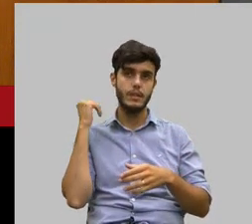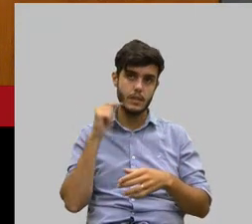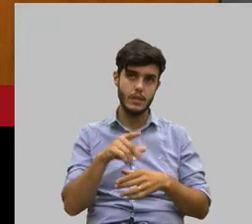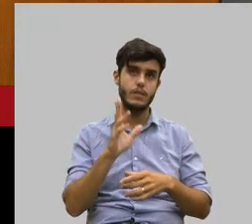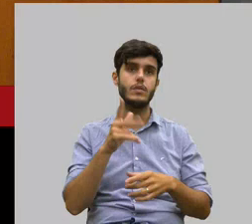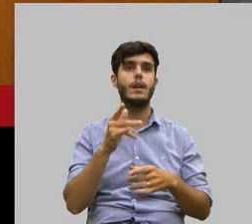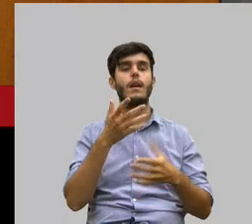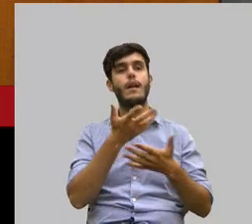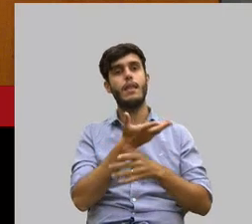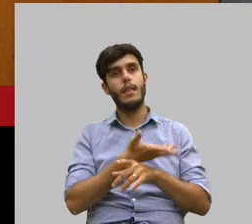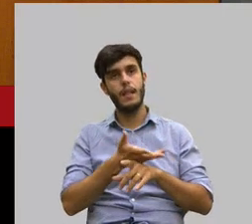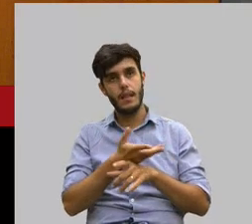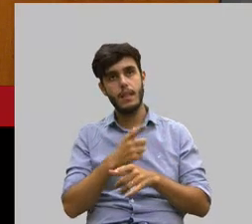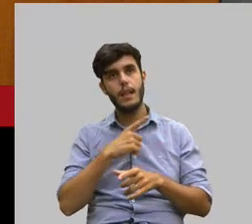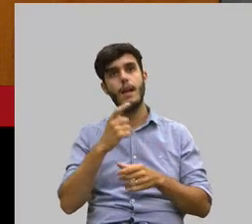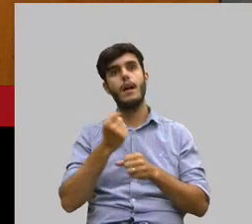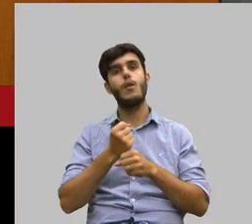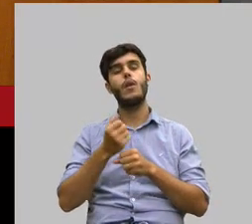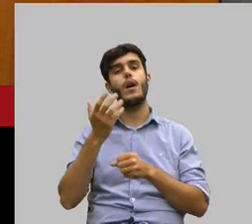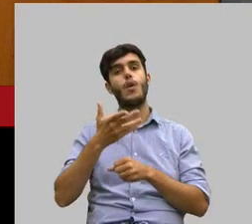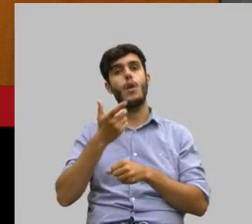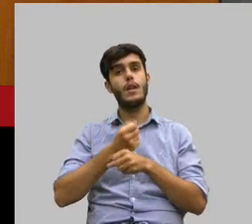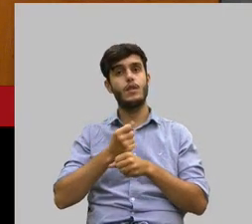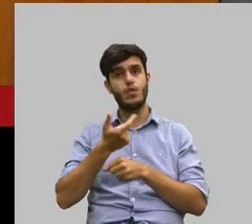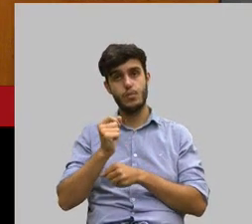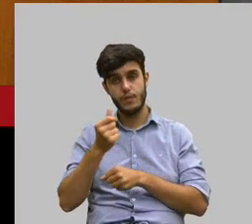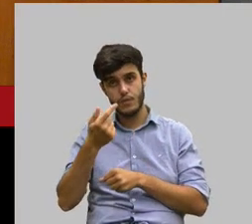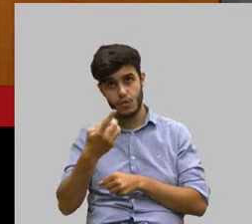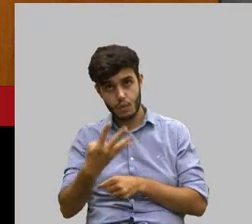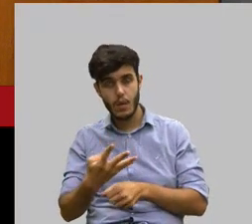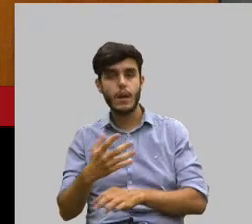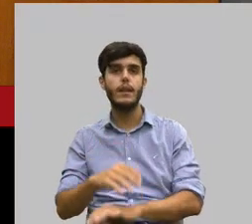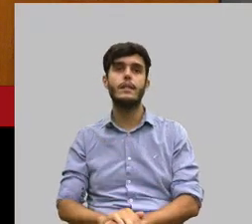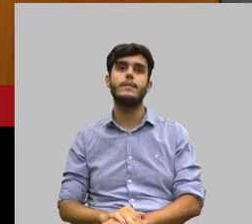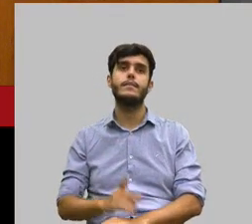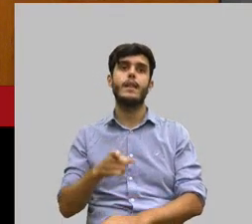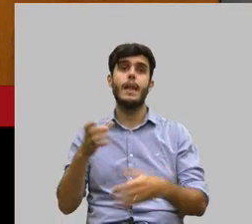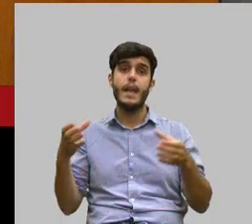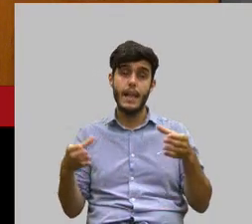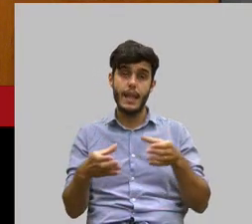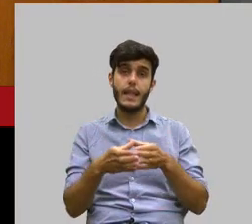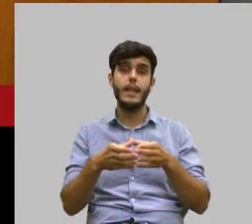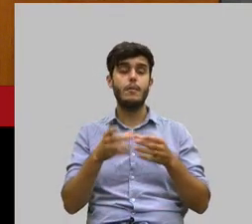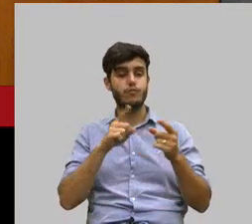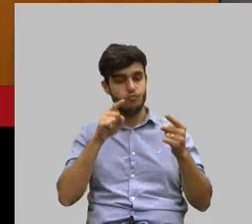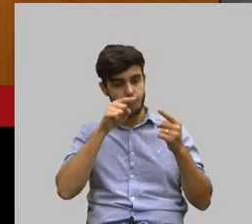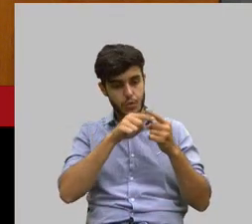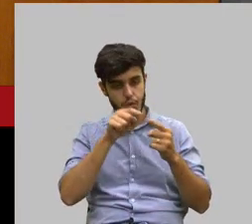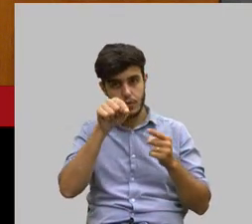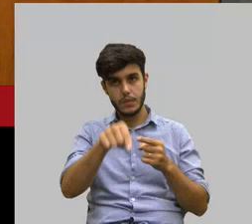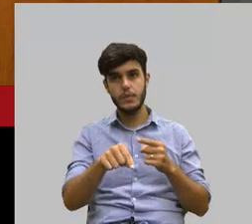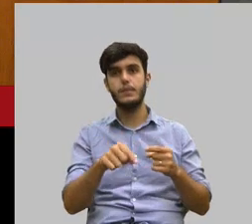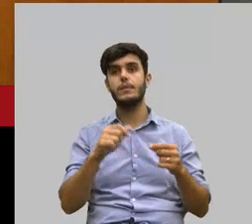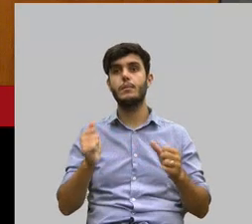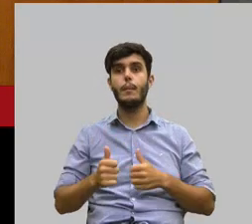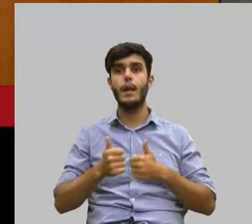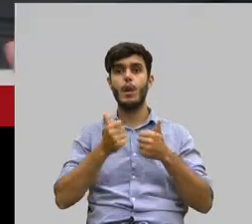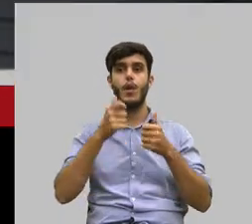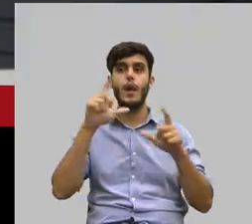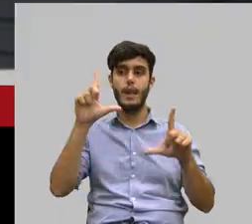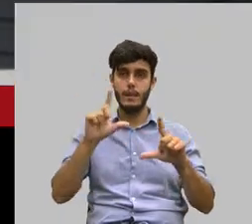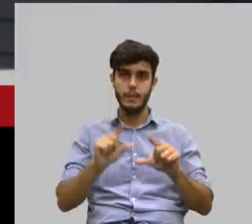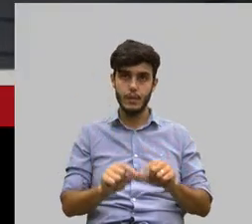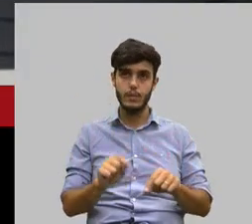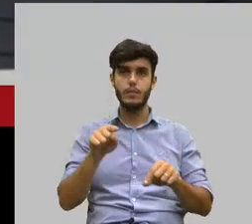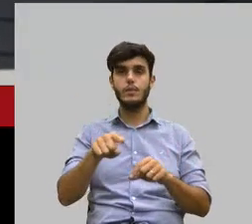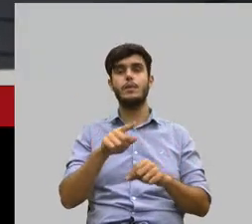trabalhando com acero 2024 né então a gente tem uma equipe dedicada a essa redução eh de